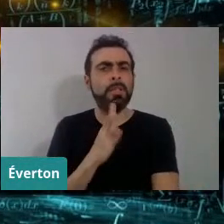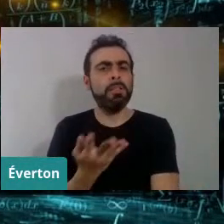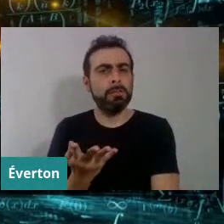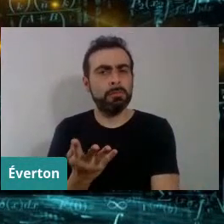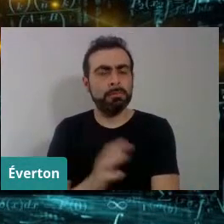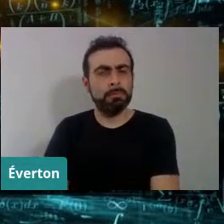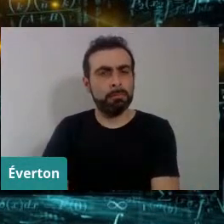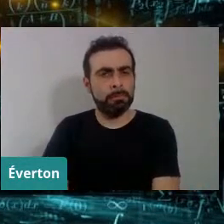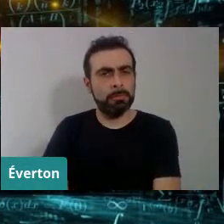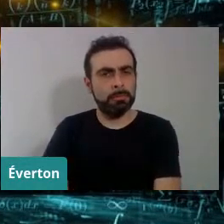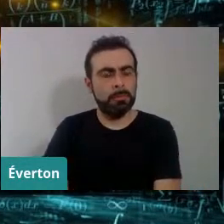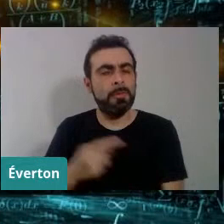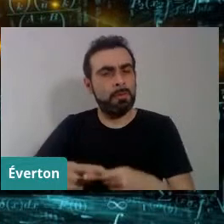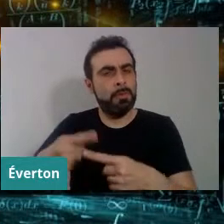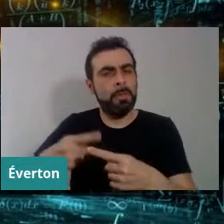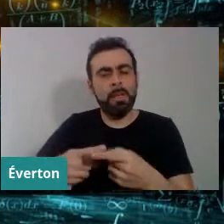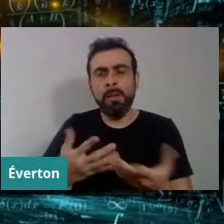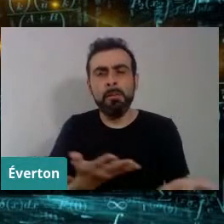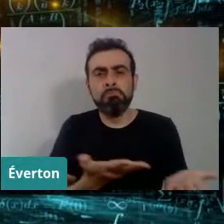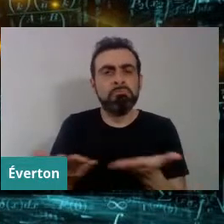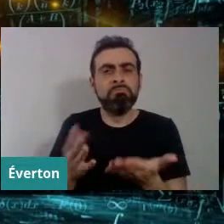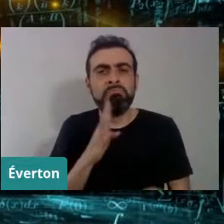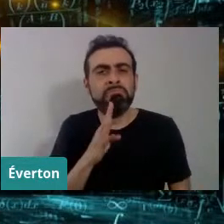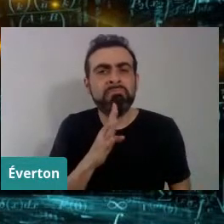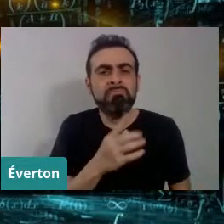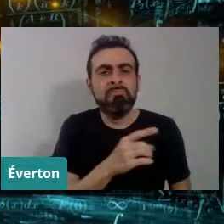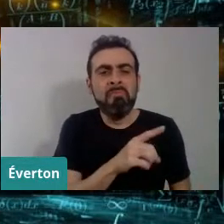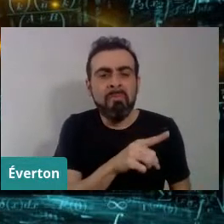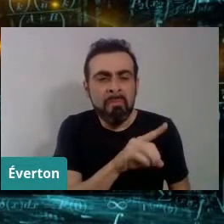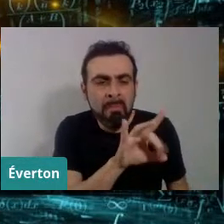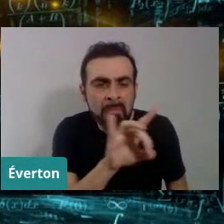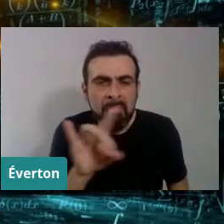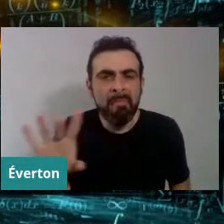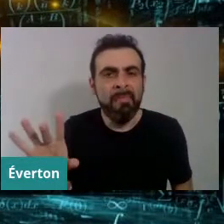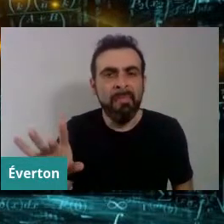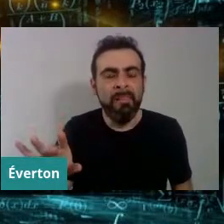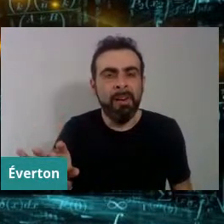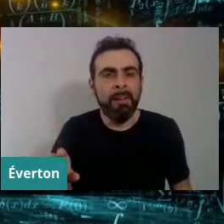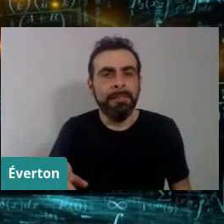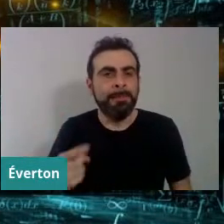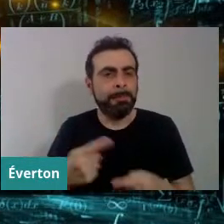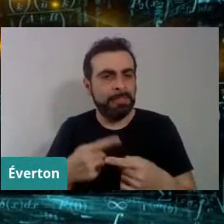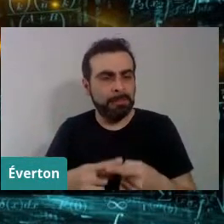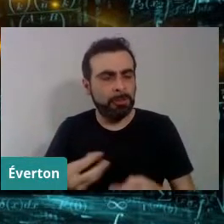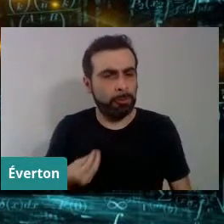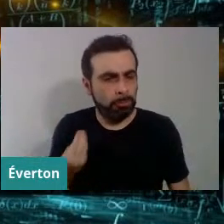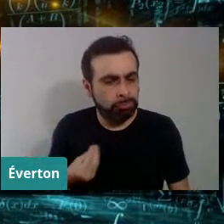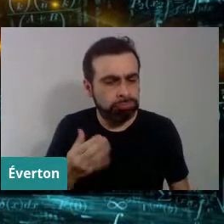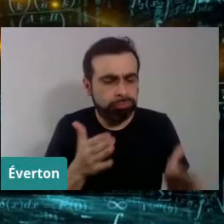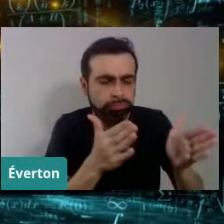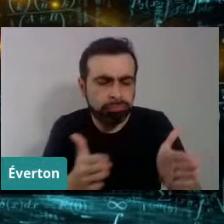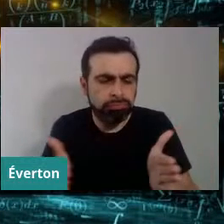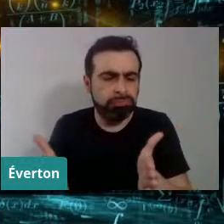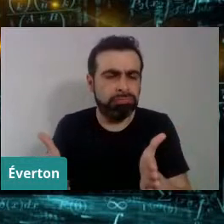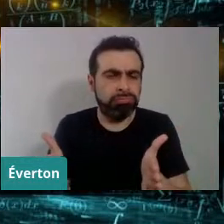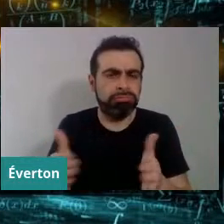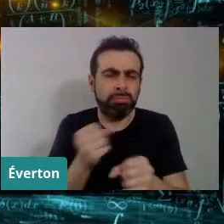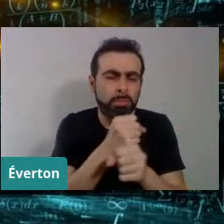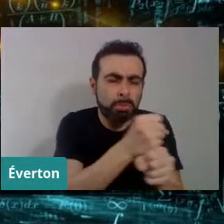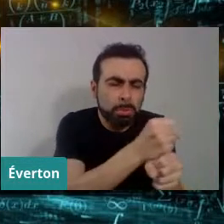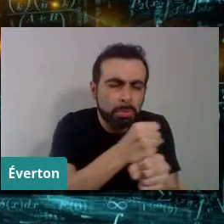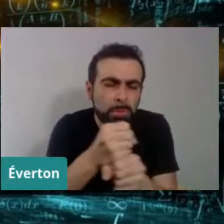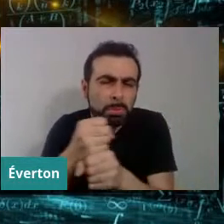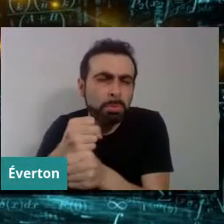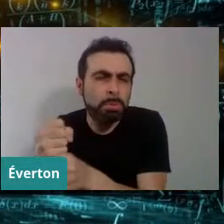Nós conhecemos porque eles estiveram lá durante muitos anos, sustentando